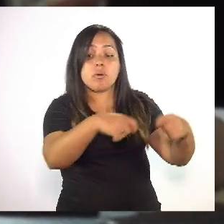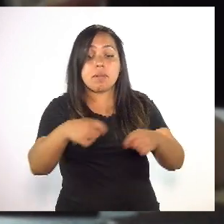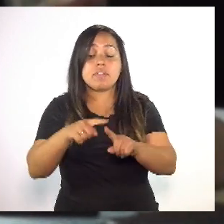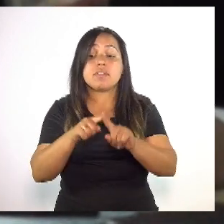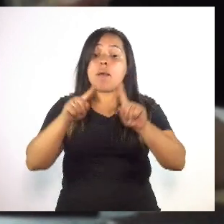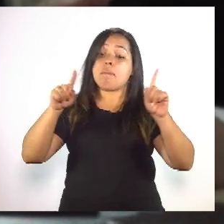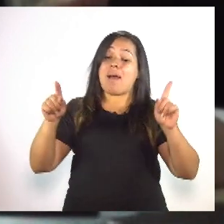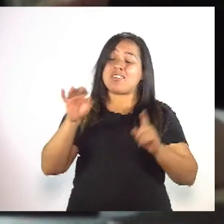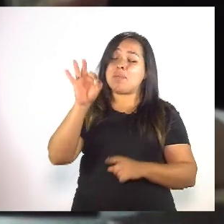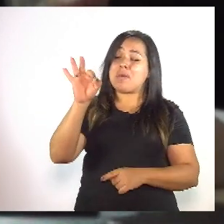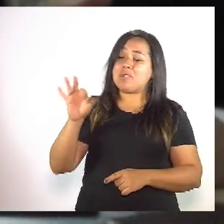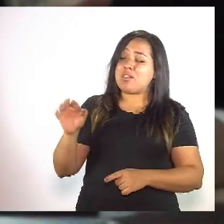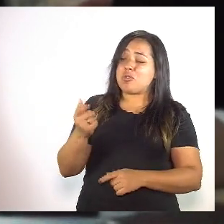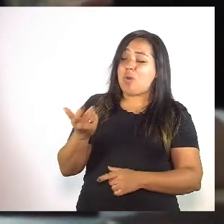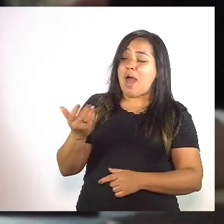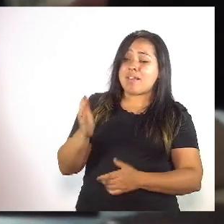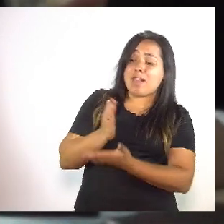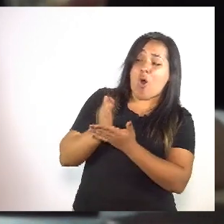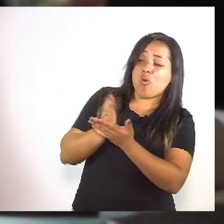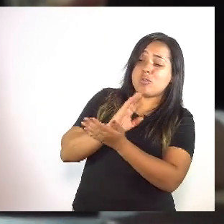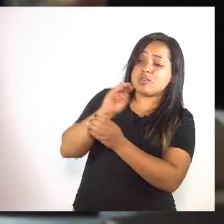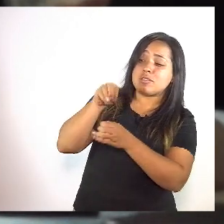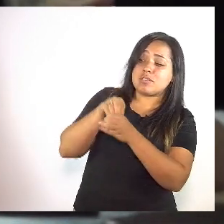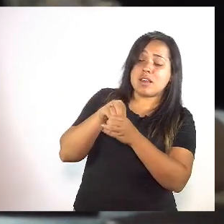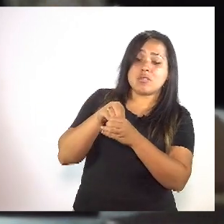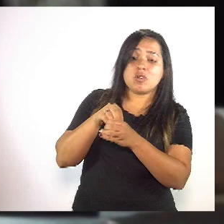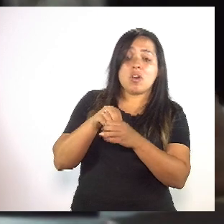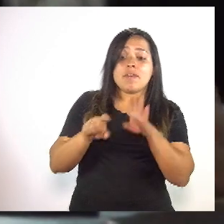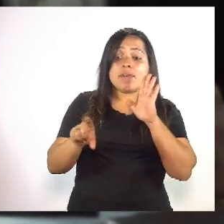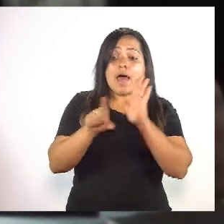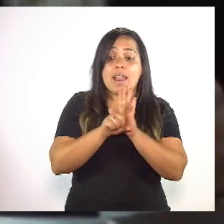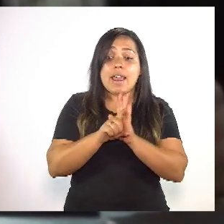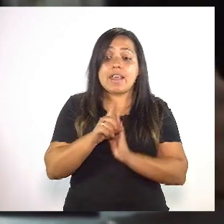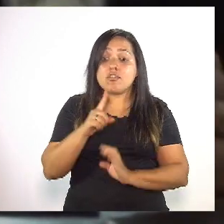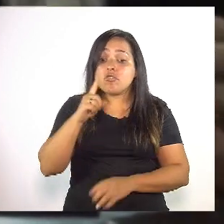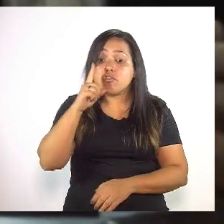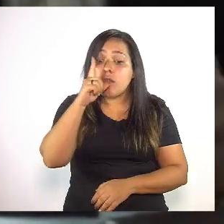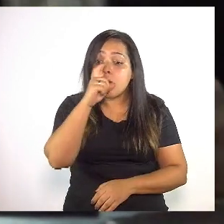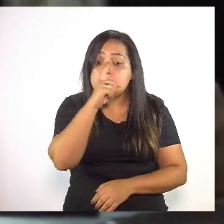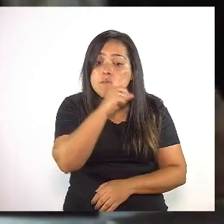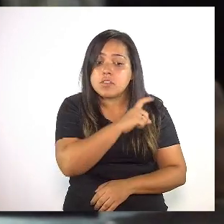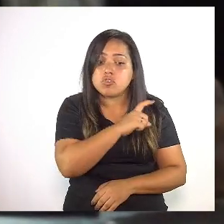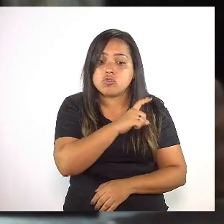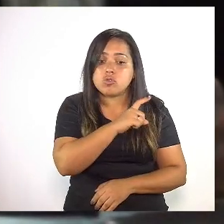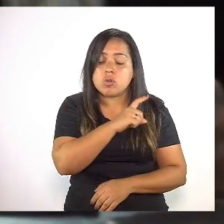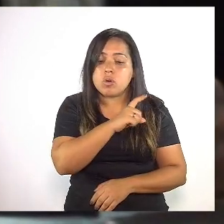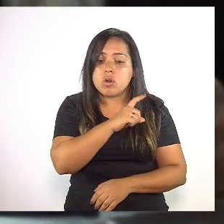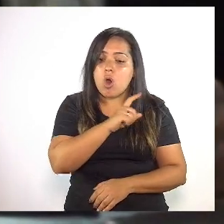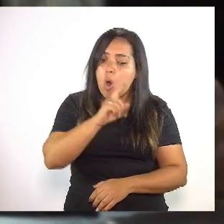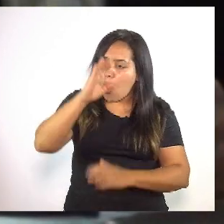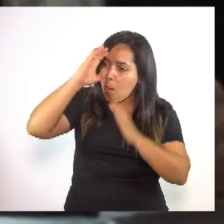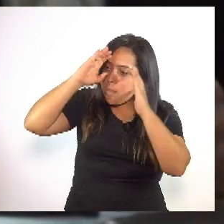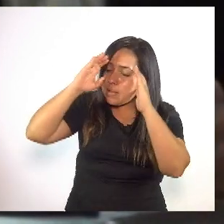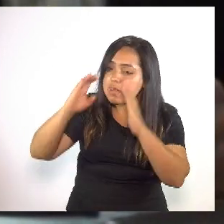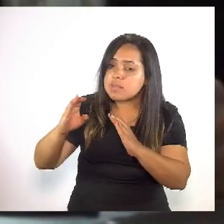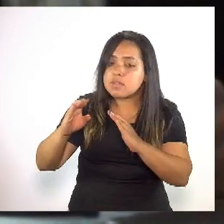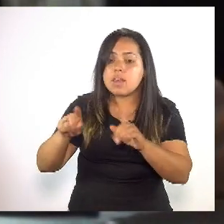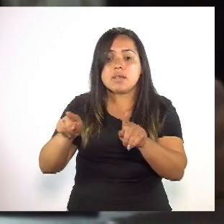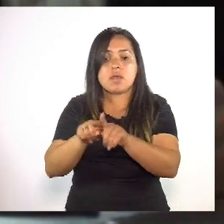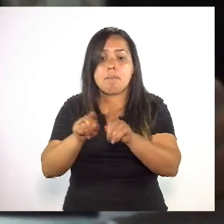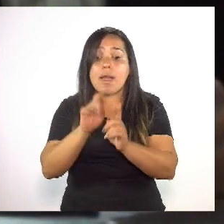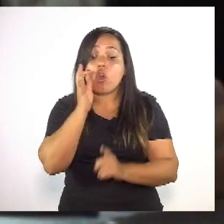se tornam de difícil não só execução, como de comprovação da execução. O Tribunal de Contas ele